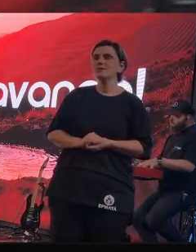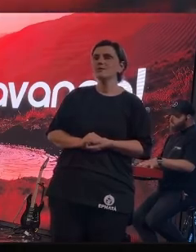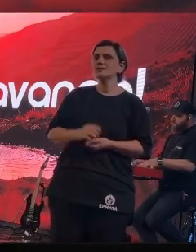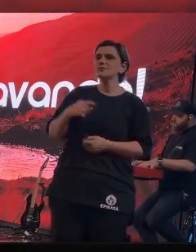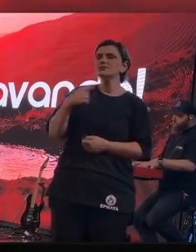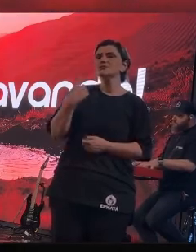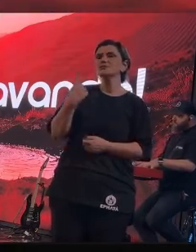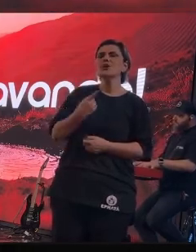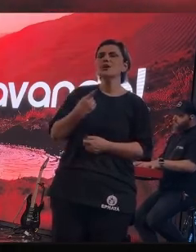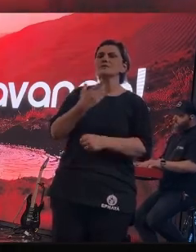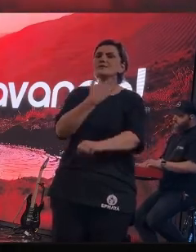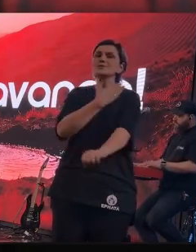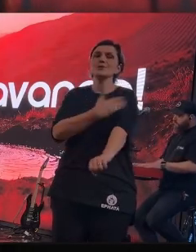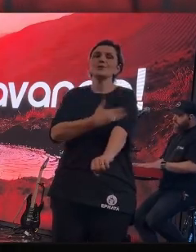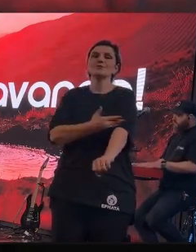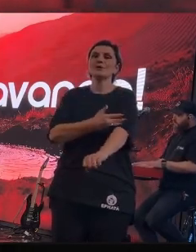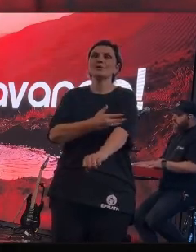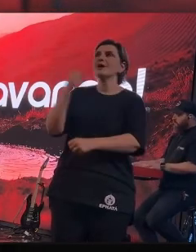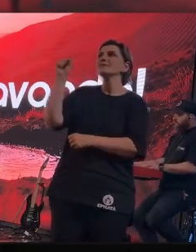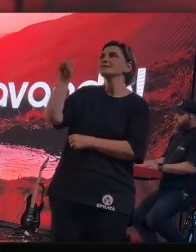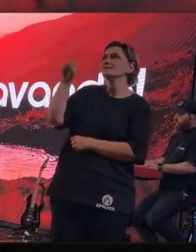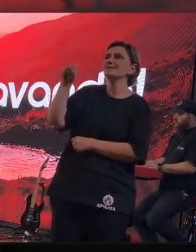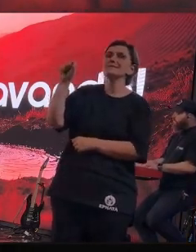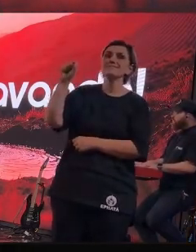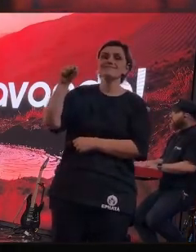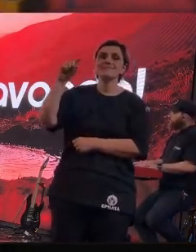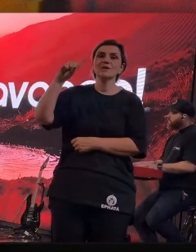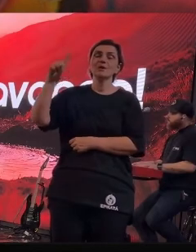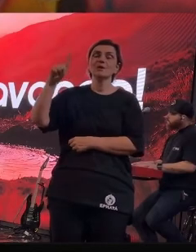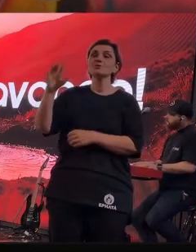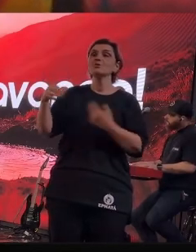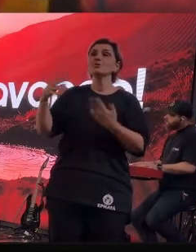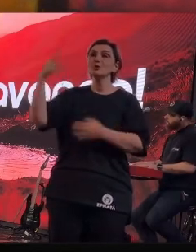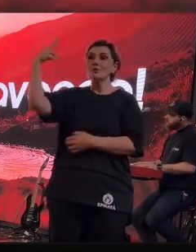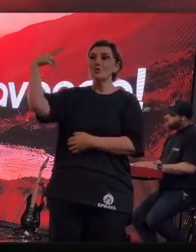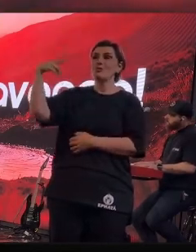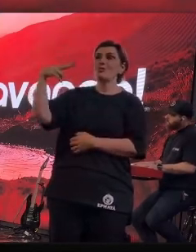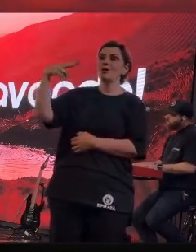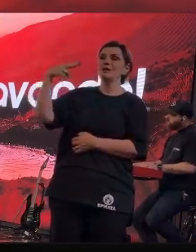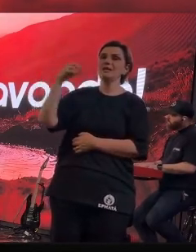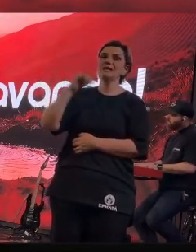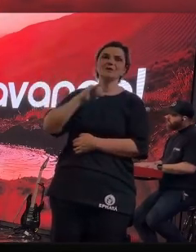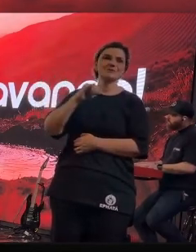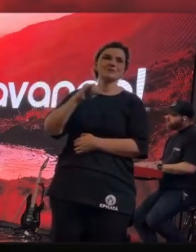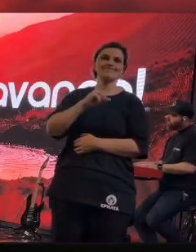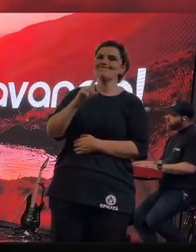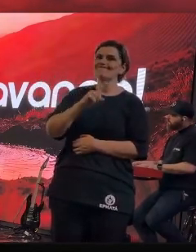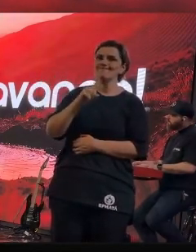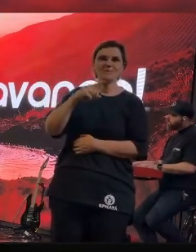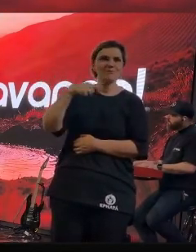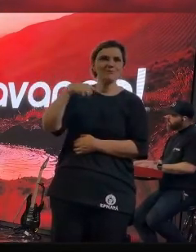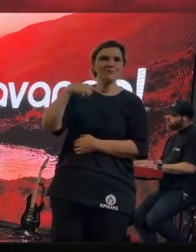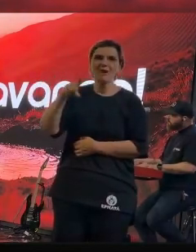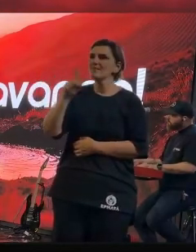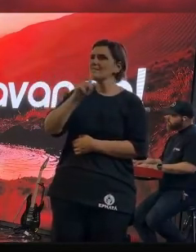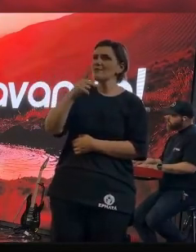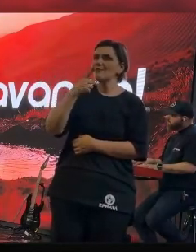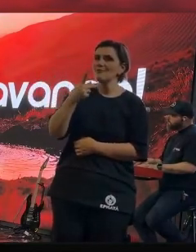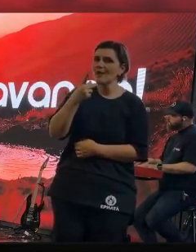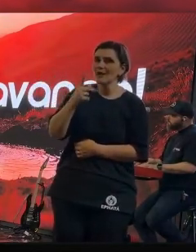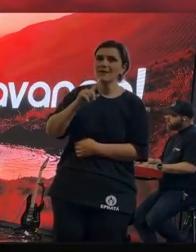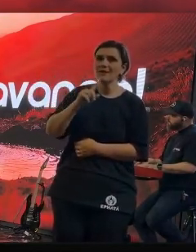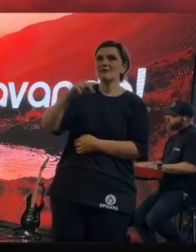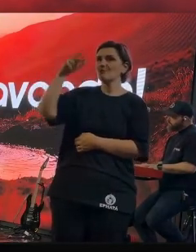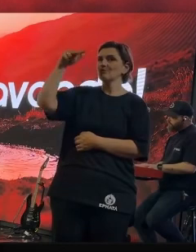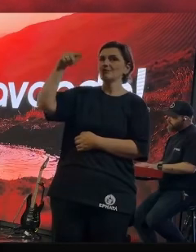Nós estamos acostumados aos sims de Deus. E quando Deus olha para mim, para você e diz: não vai, não fala, não